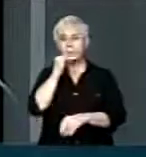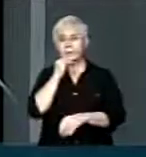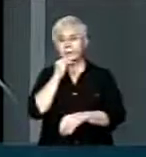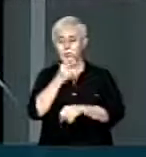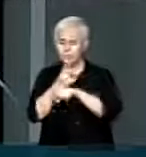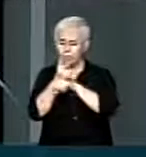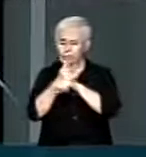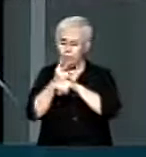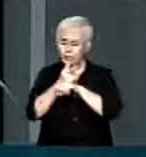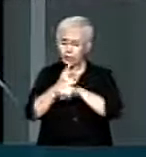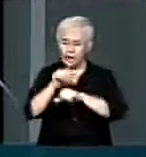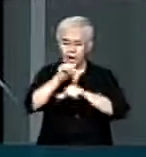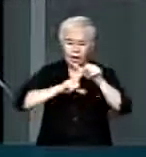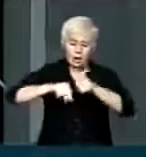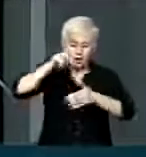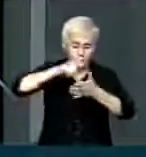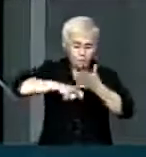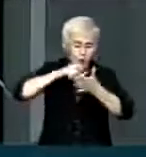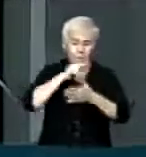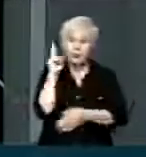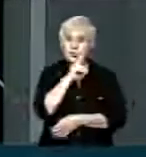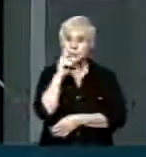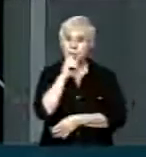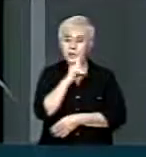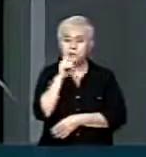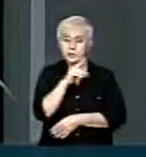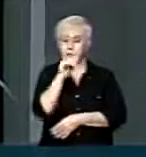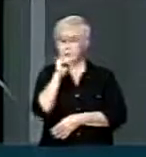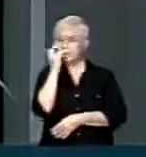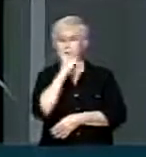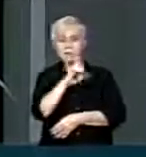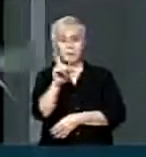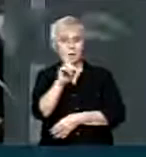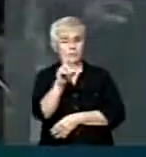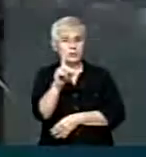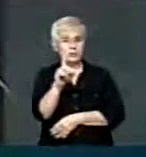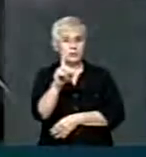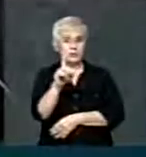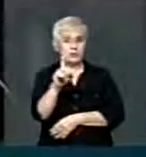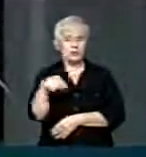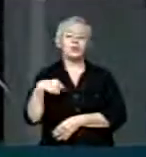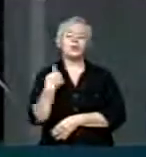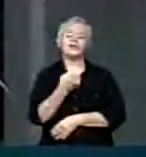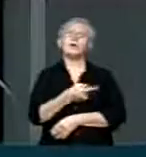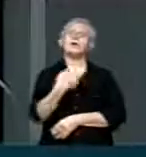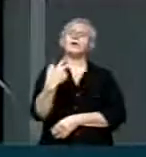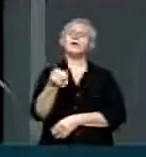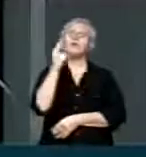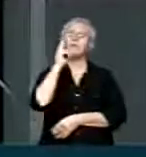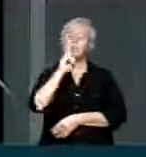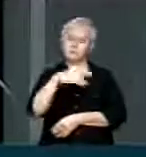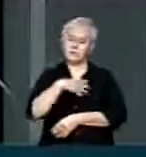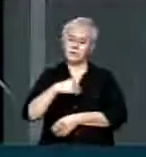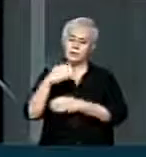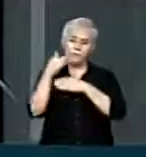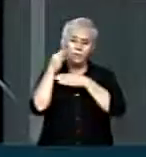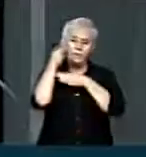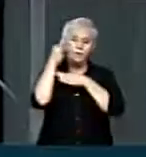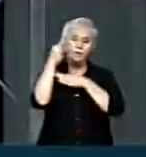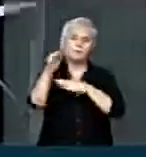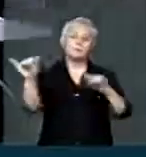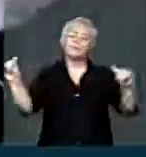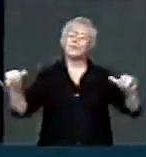reforma tributária urgente, nós estaremos fadados a ver os nossos filhos sofrendo